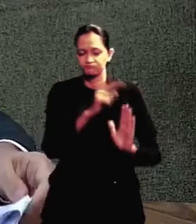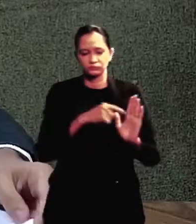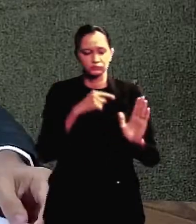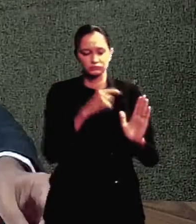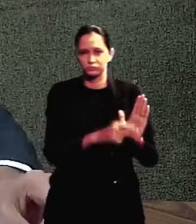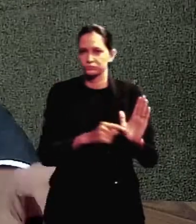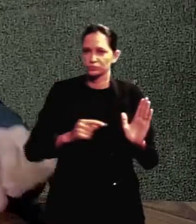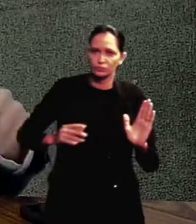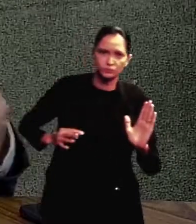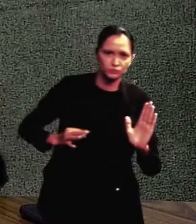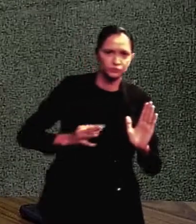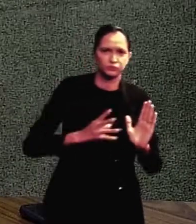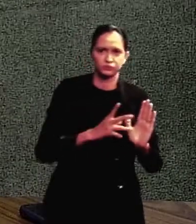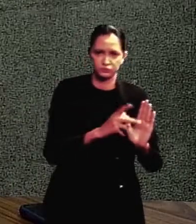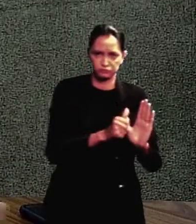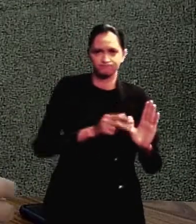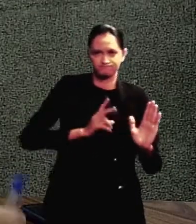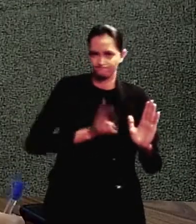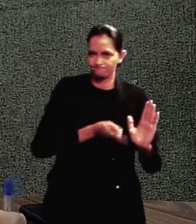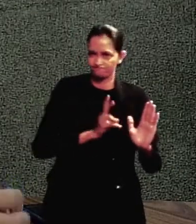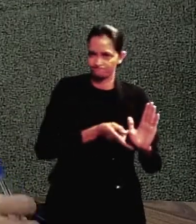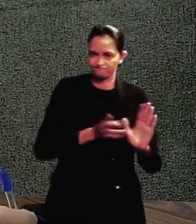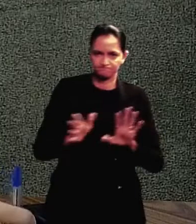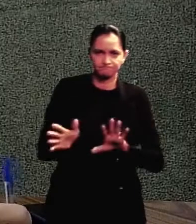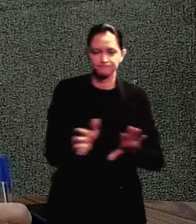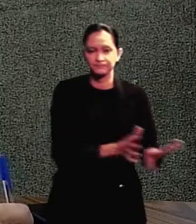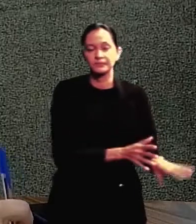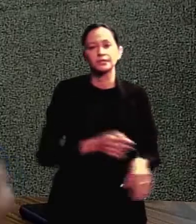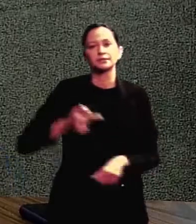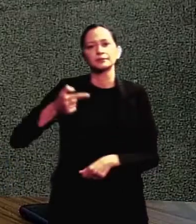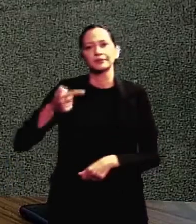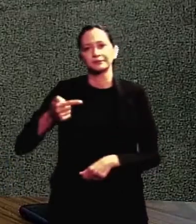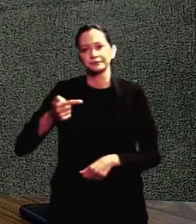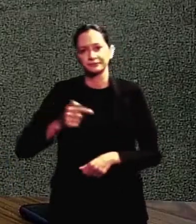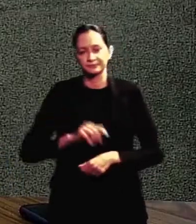integral ao projeto de lei mantido. Item 7.